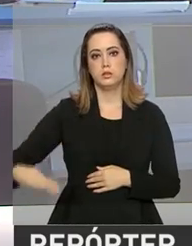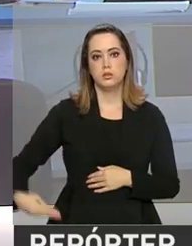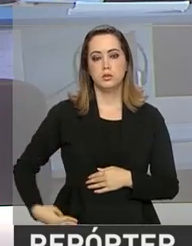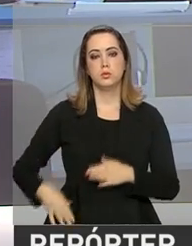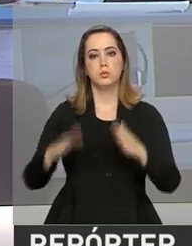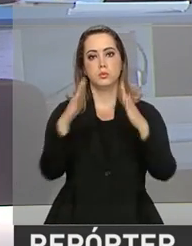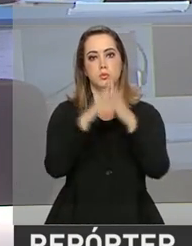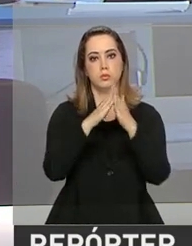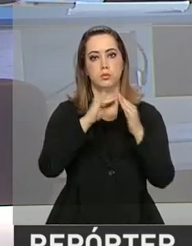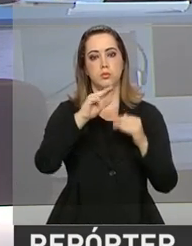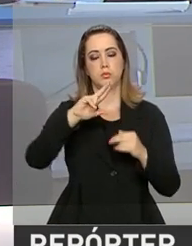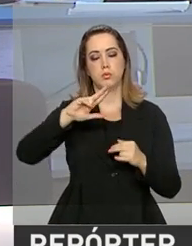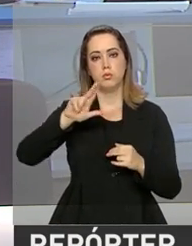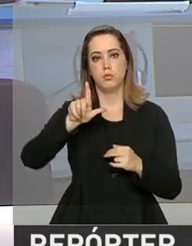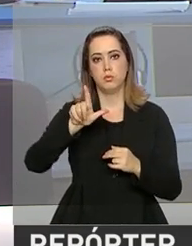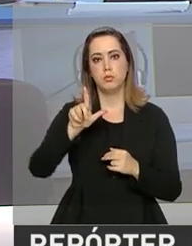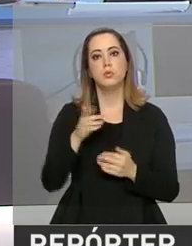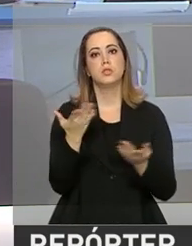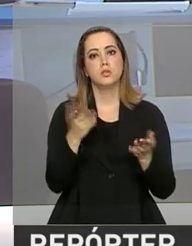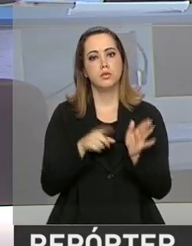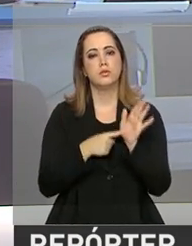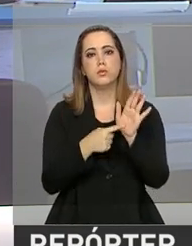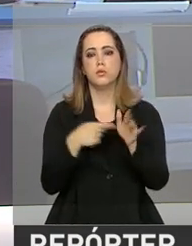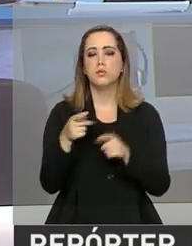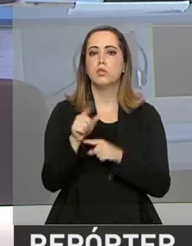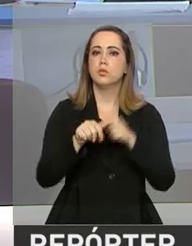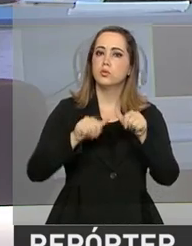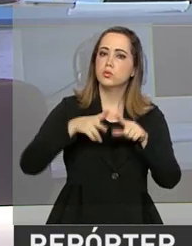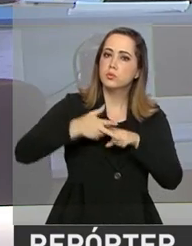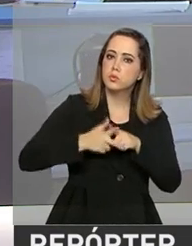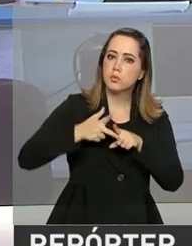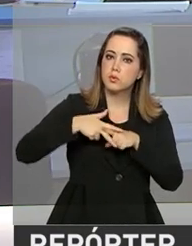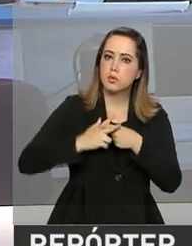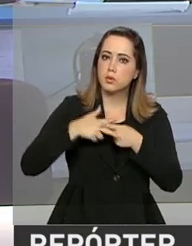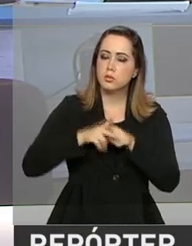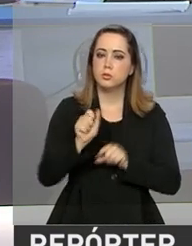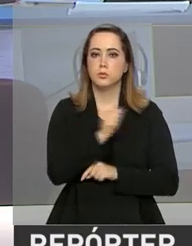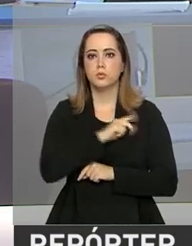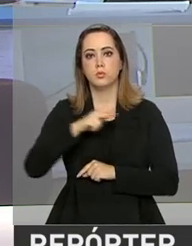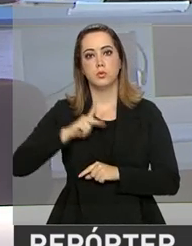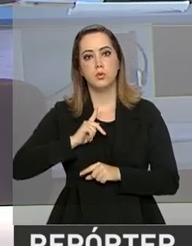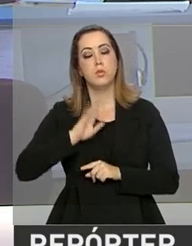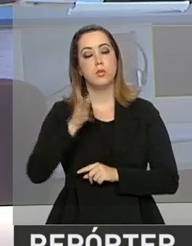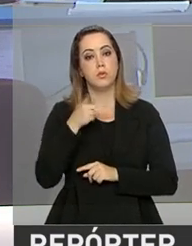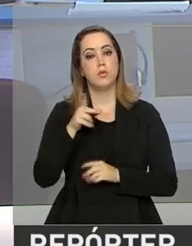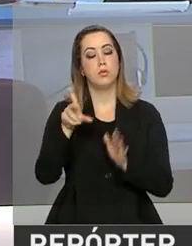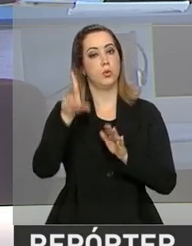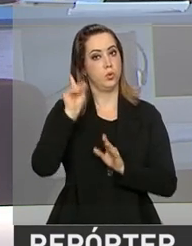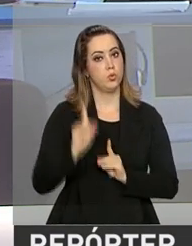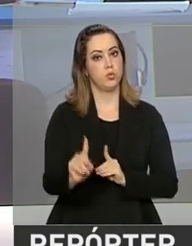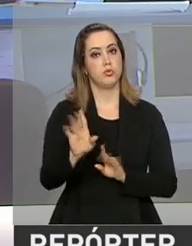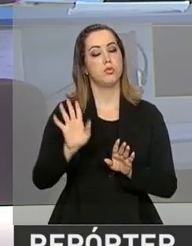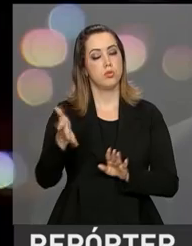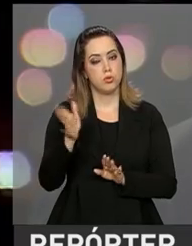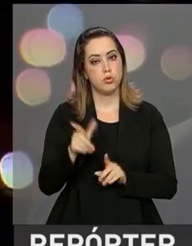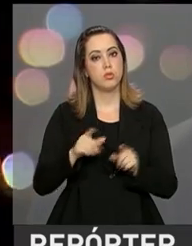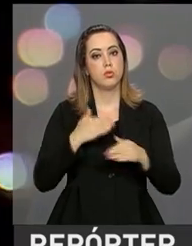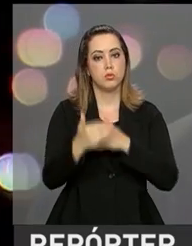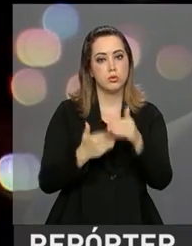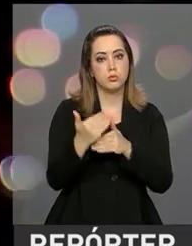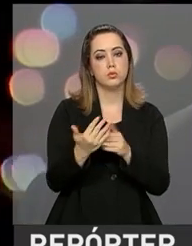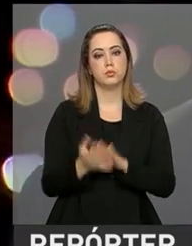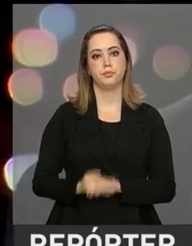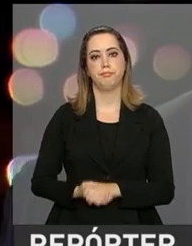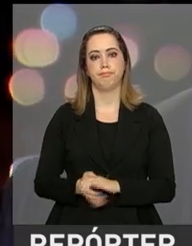reforma da Previdência e disse que os direitos já adquiridos pelos Trabalhadores vão ser preservados a